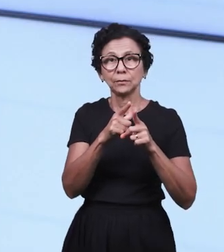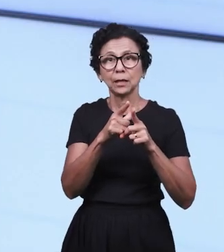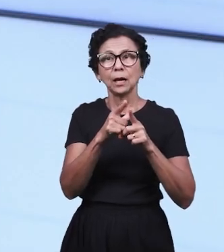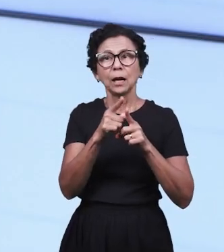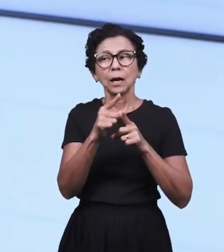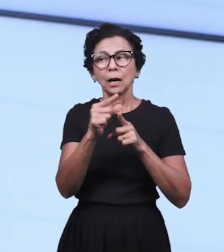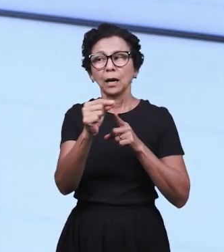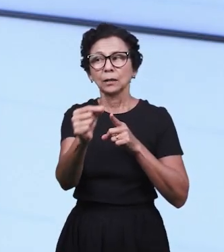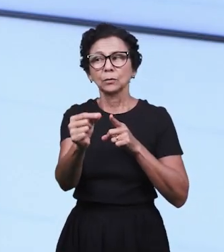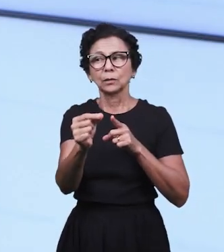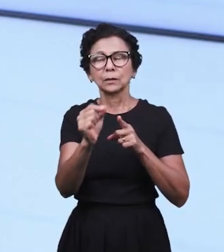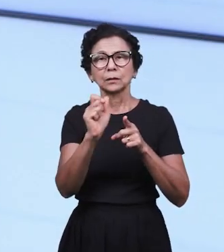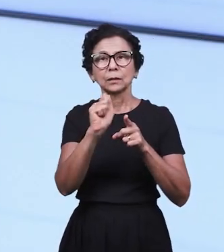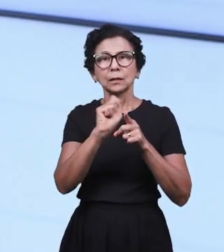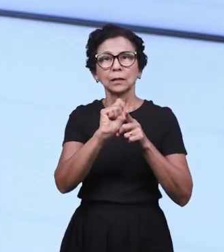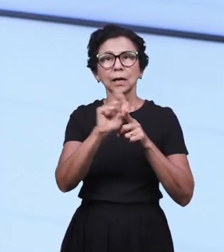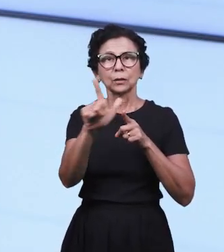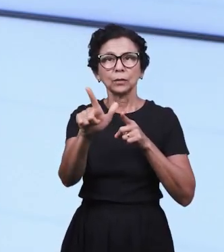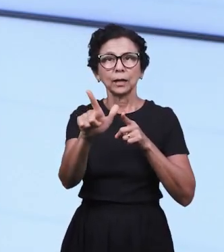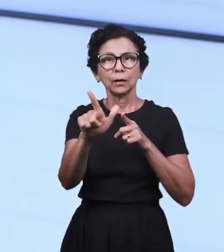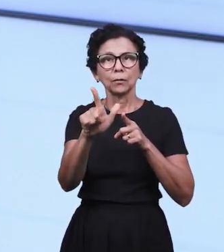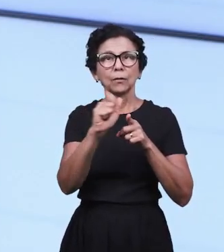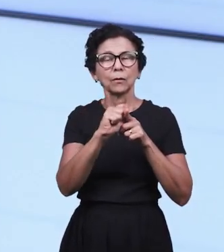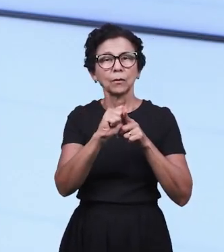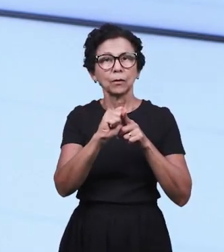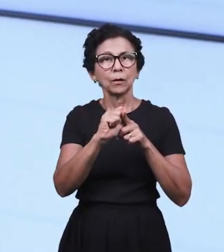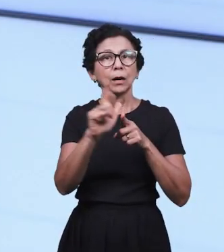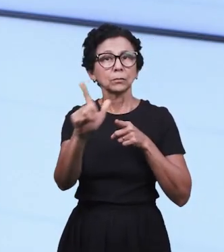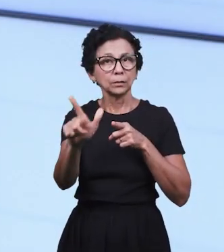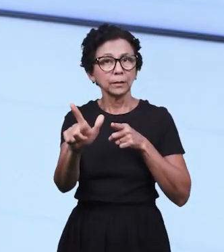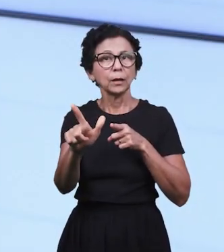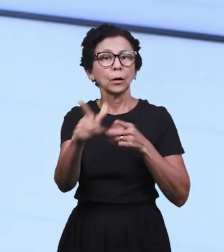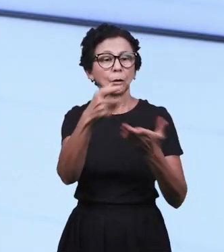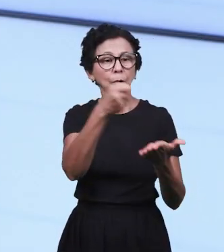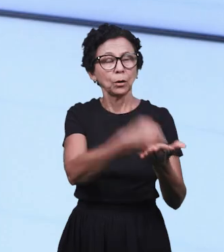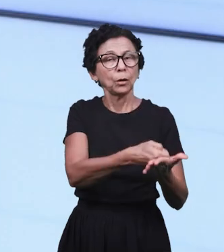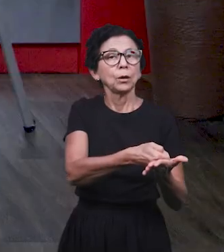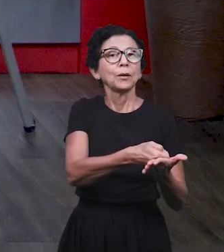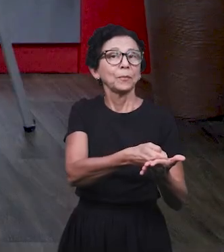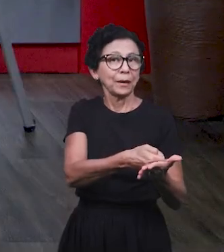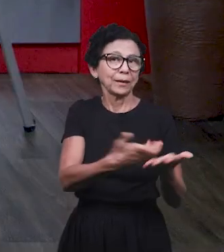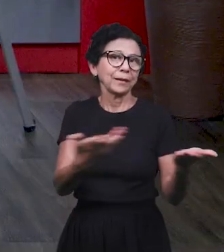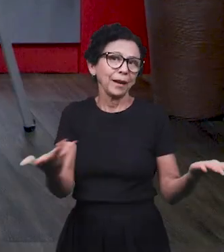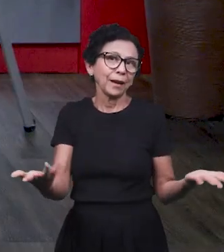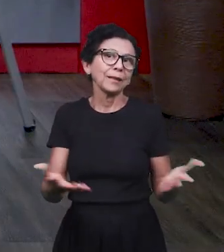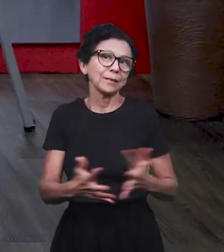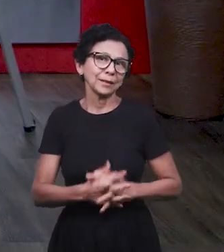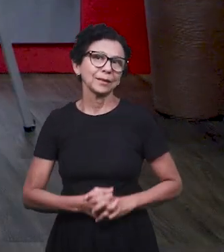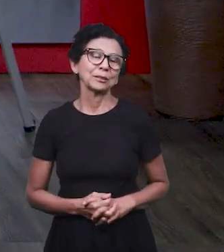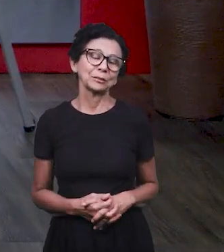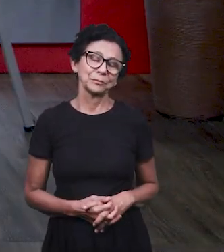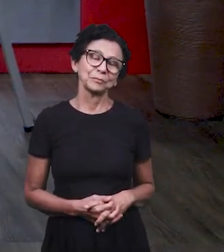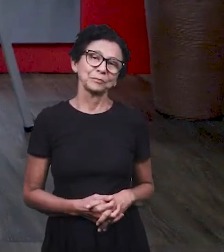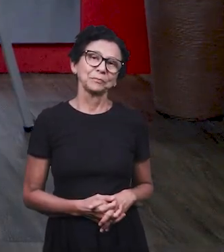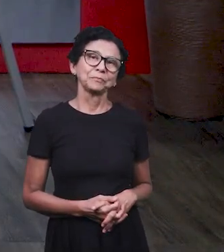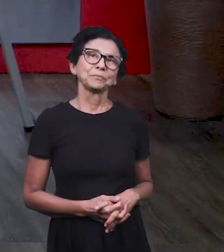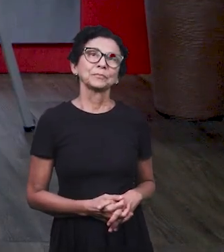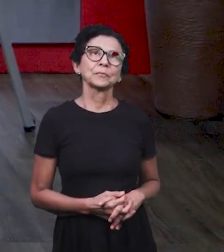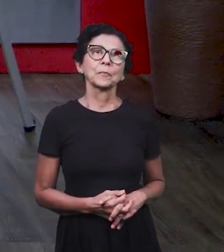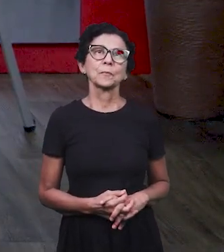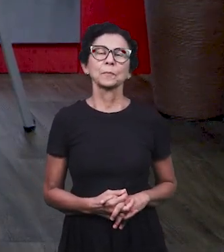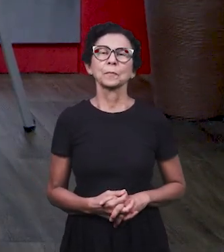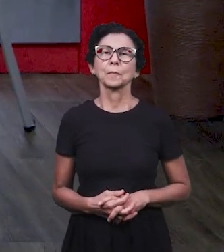os demais herdeiros, né, referente ao quinhão, a parte de cada um. Referente à parte dele, né? Exatamente.